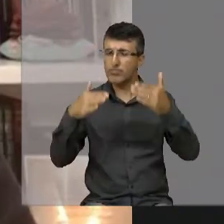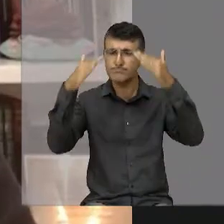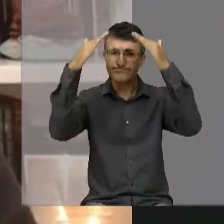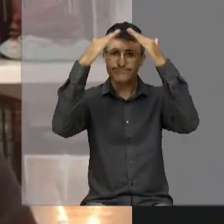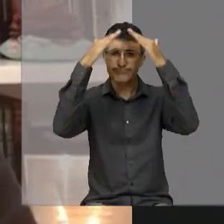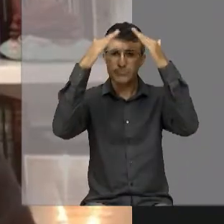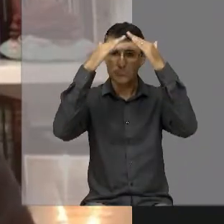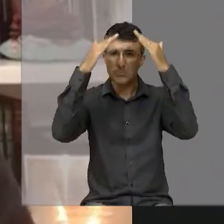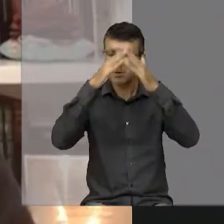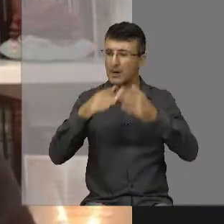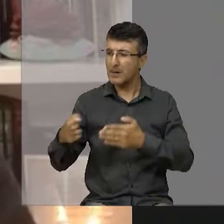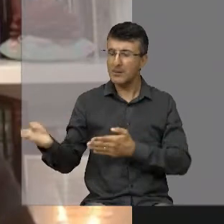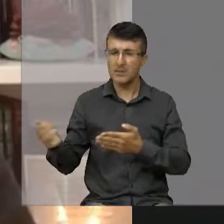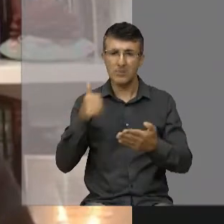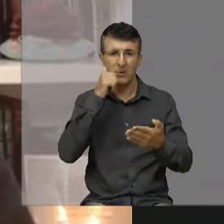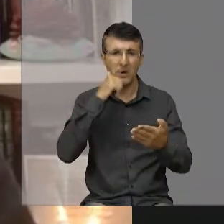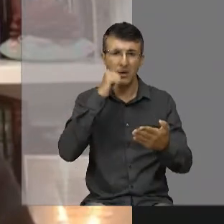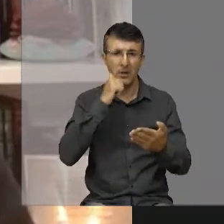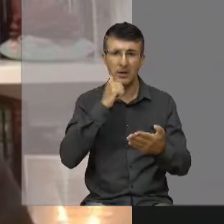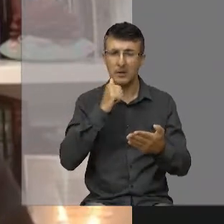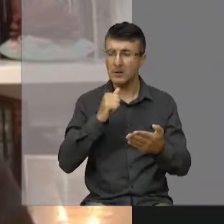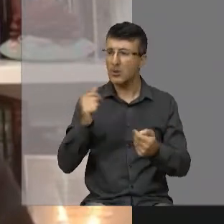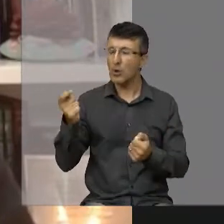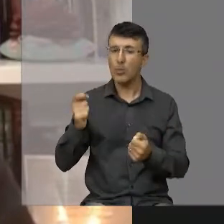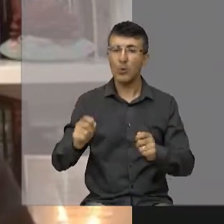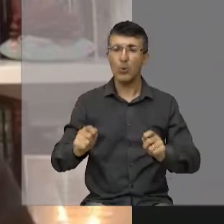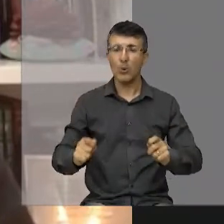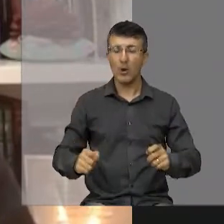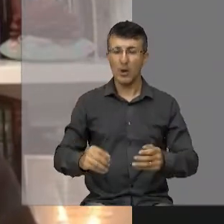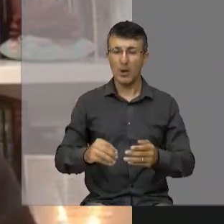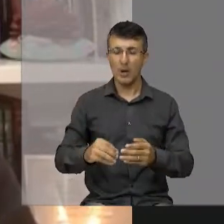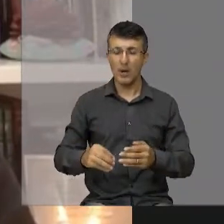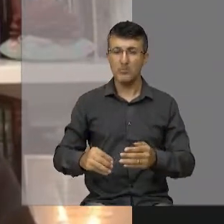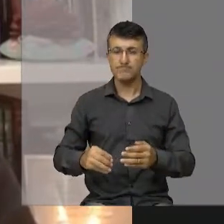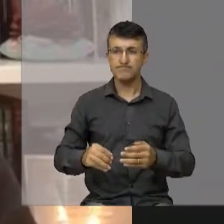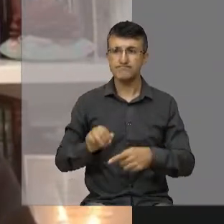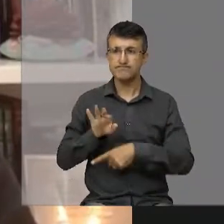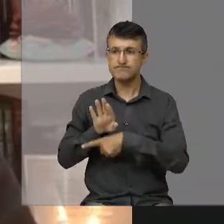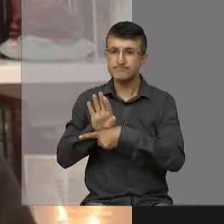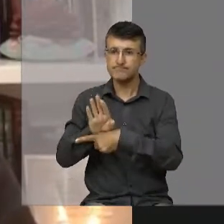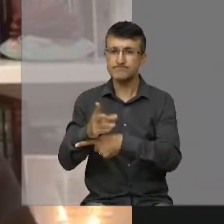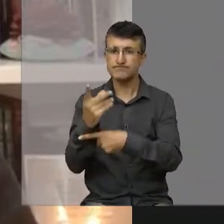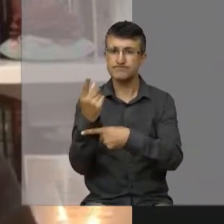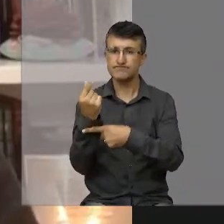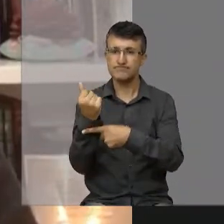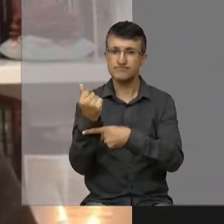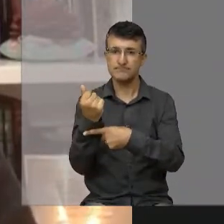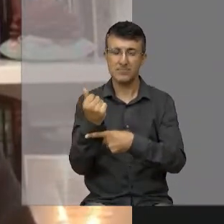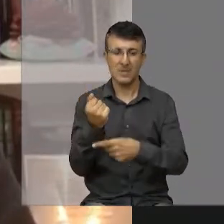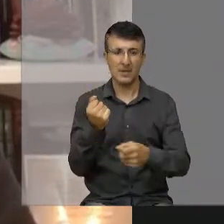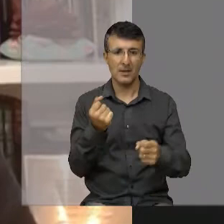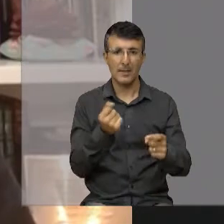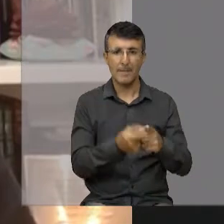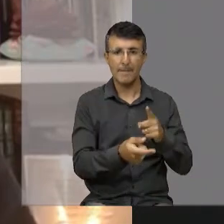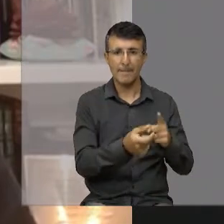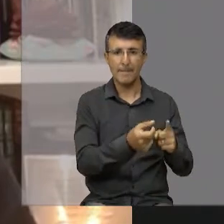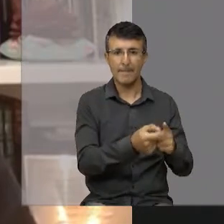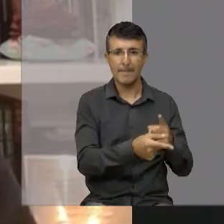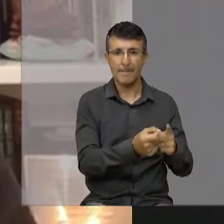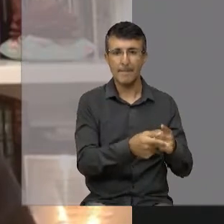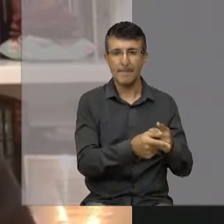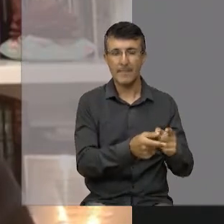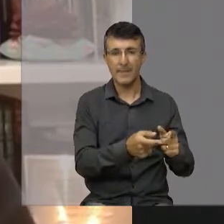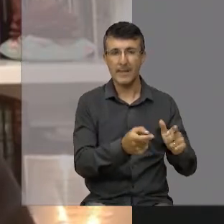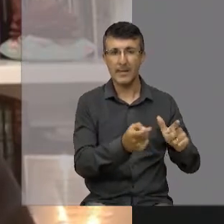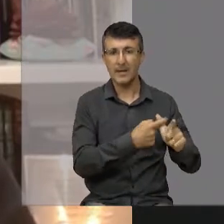bolsa aluguel, para elas terem para onde ir, porque às vezes o ideal não é essas mulheres irem para um abrigo, porque às vezes tem filhos maiores de